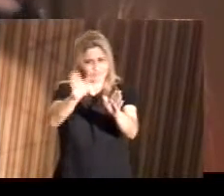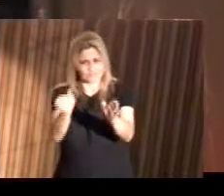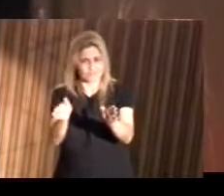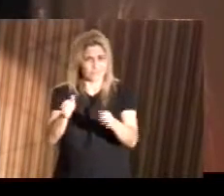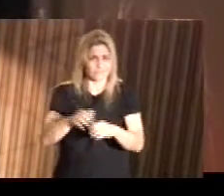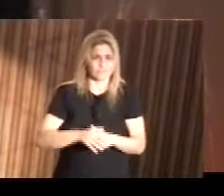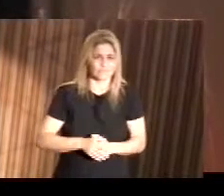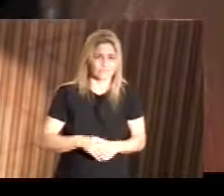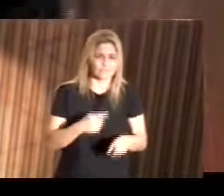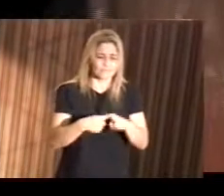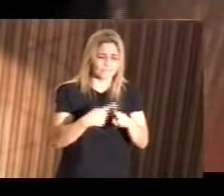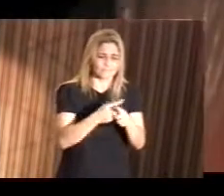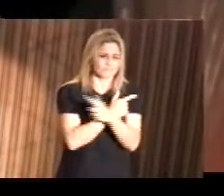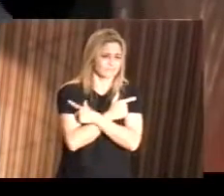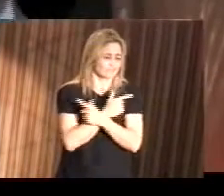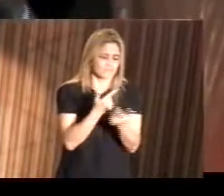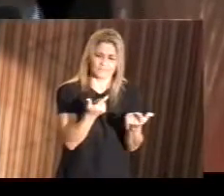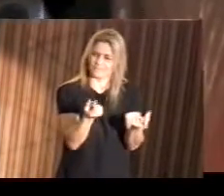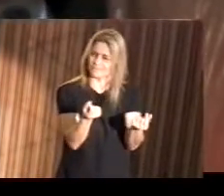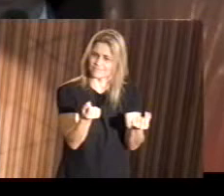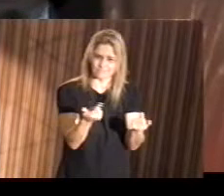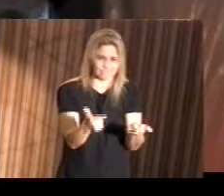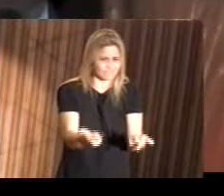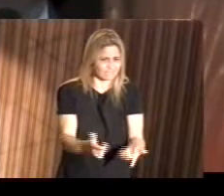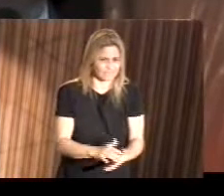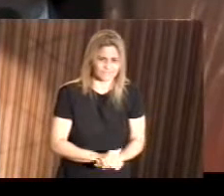tinha habilidade para ter dinheiro na vida.